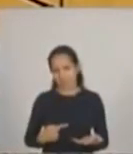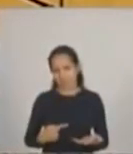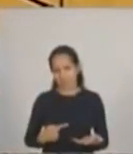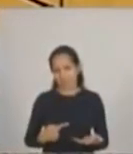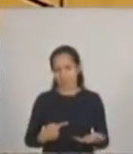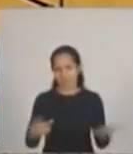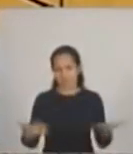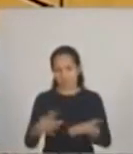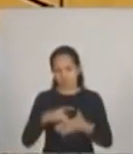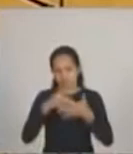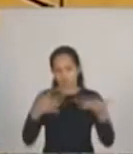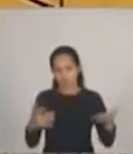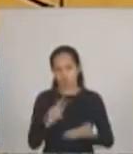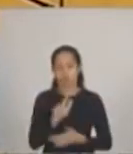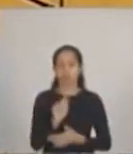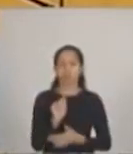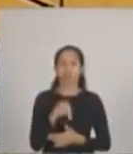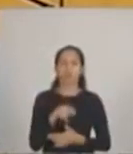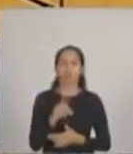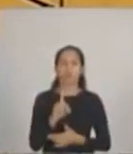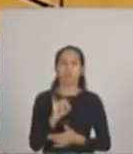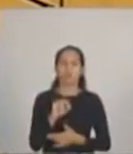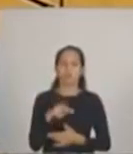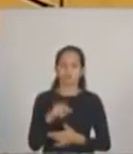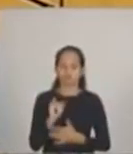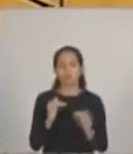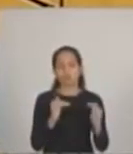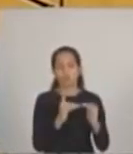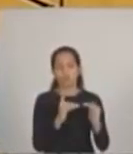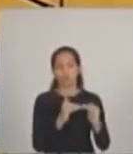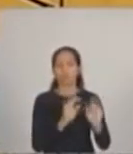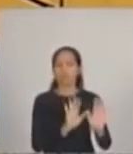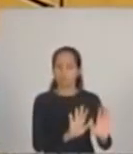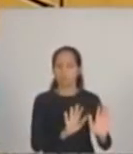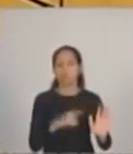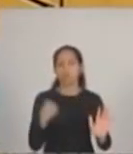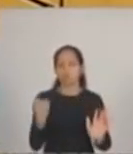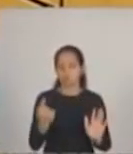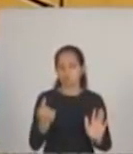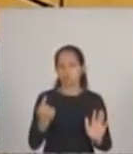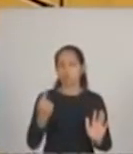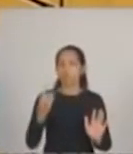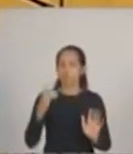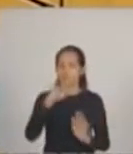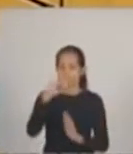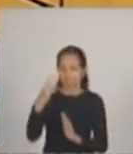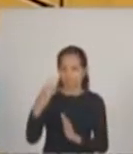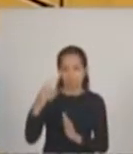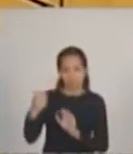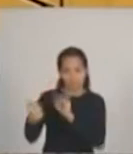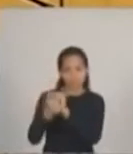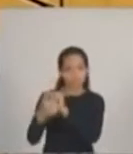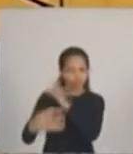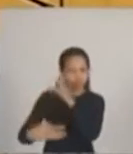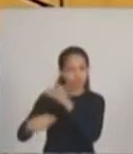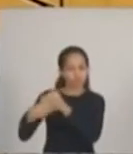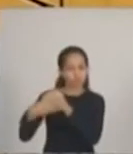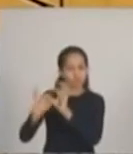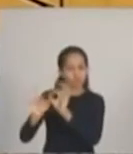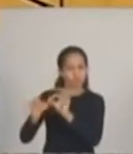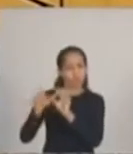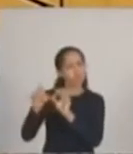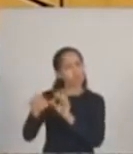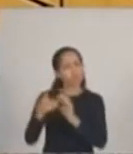Gandini, eu concordo, mas que devemos sim, deputada Janete, eu estou junto nessa luta, fazer uma indicação